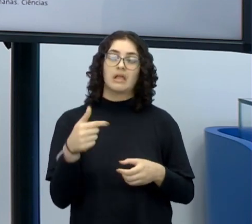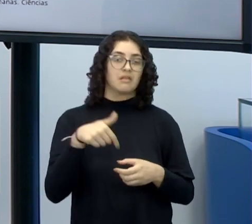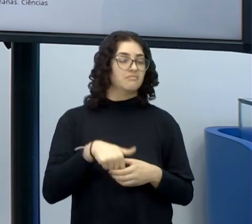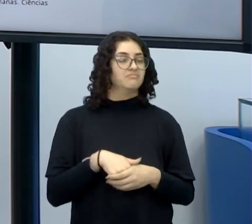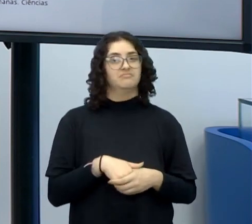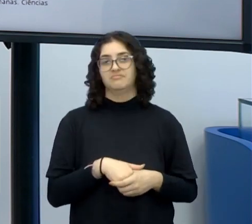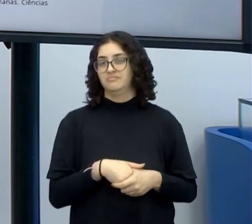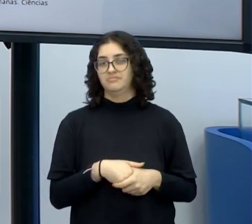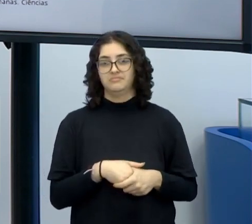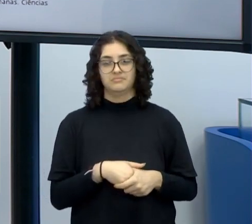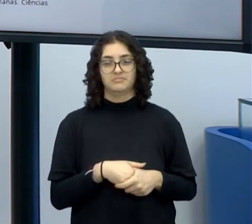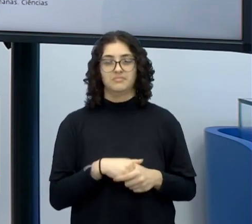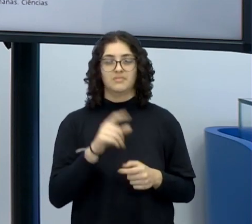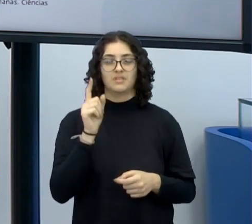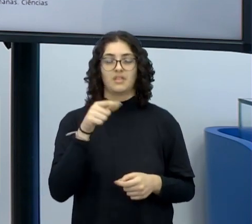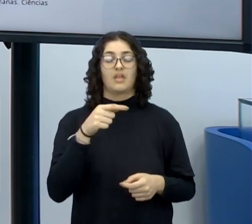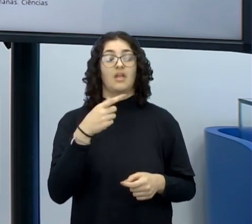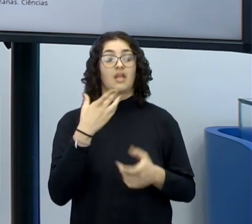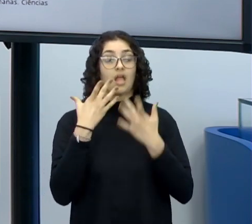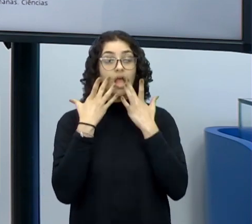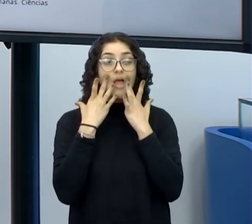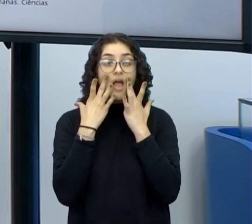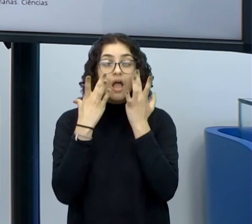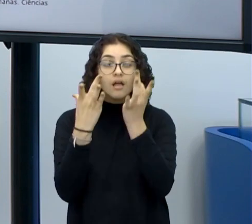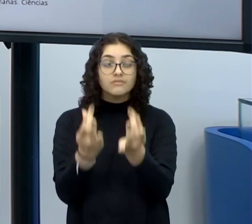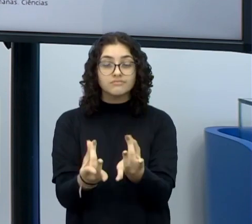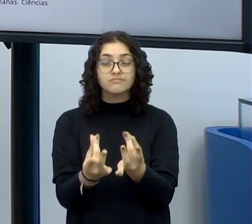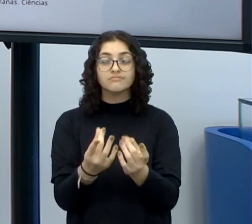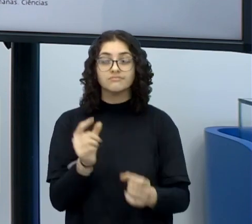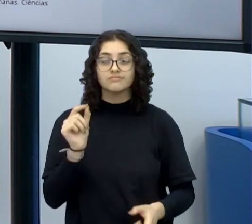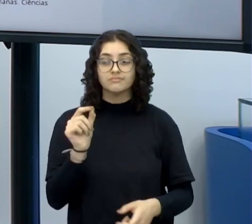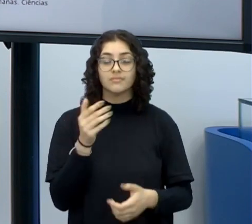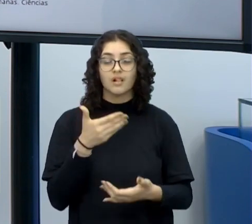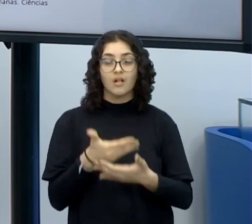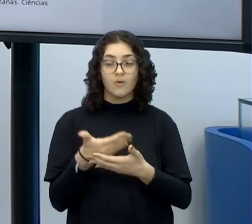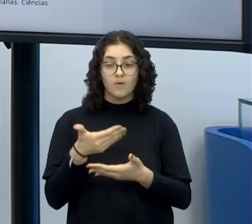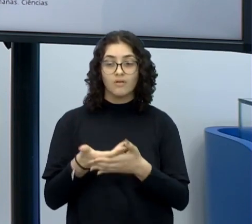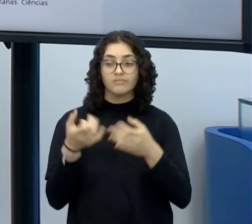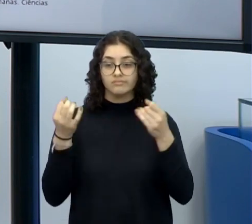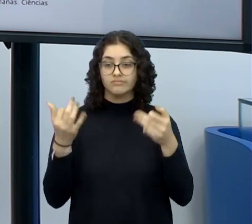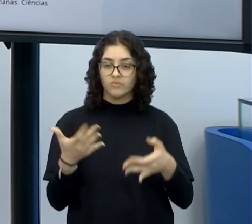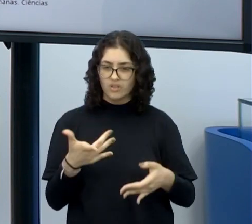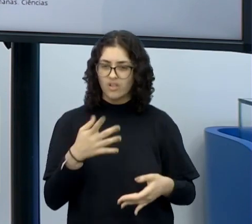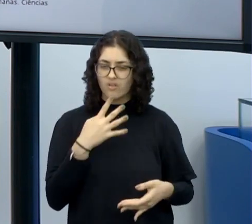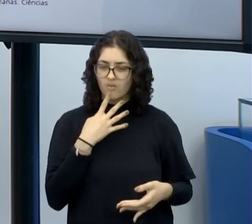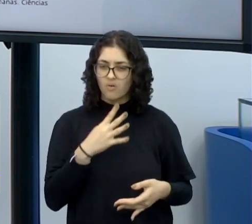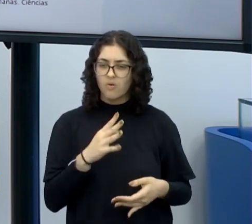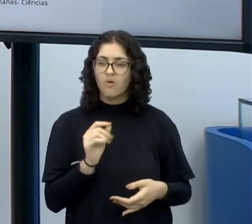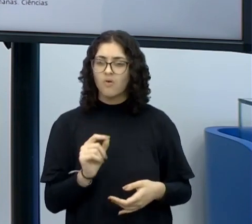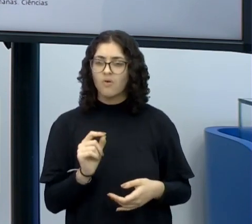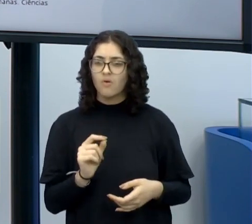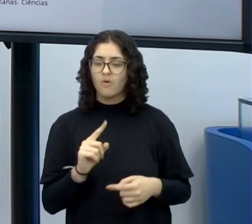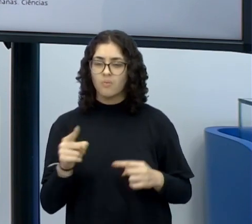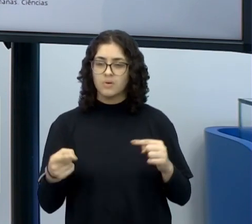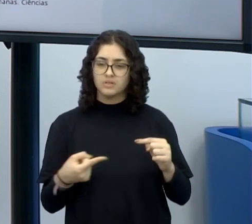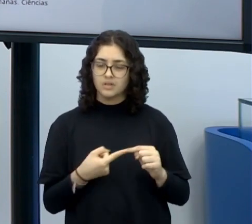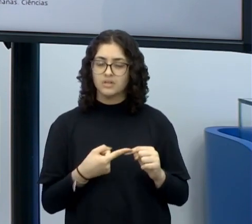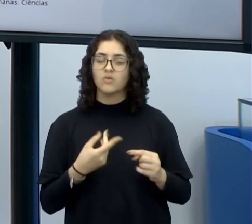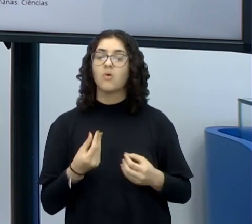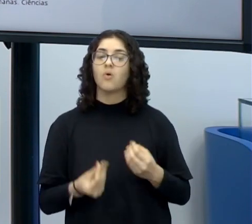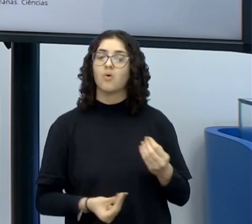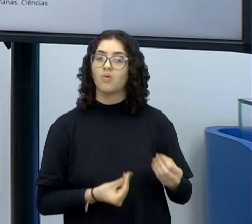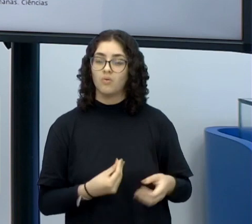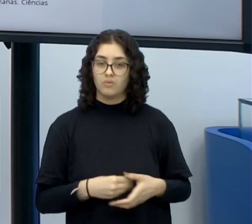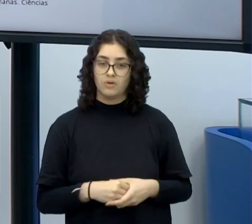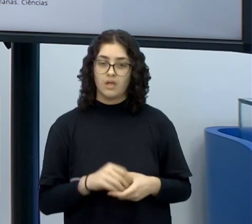não. E algo que eu chamo muita atenção, principalmente nas aulas nós comentamos. Você conhece, você sabe o objetivo, como que